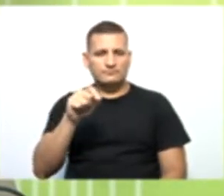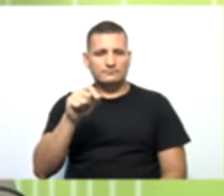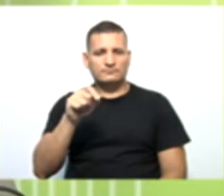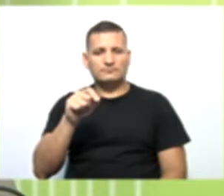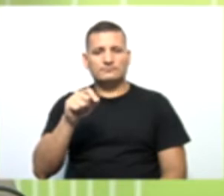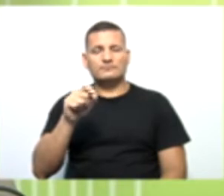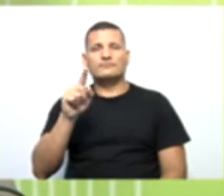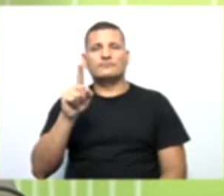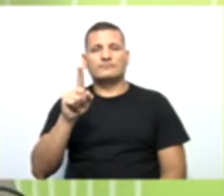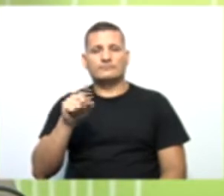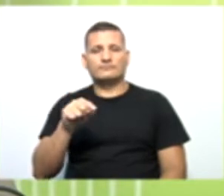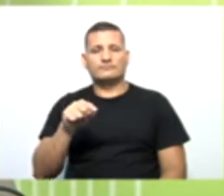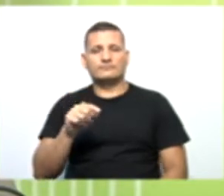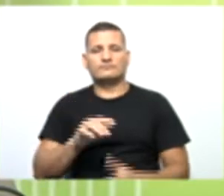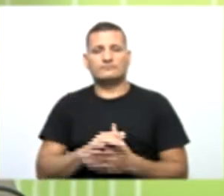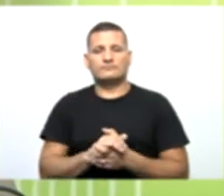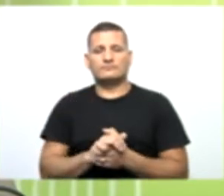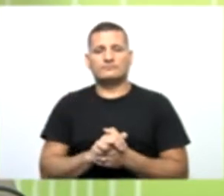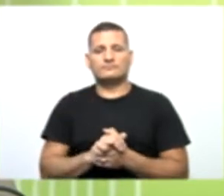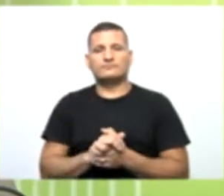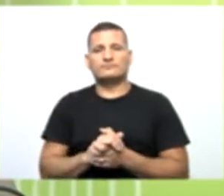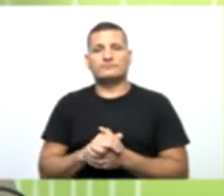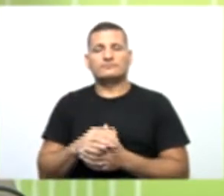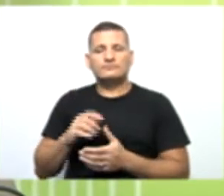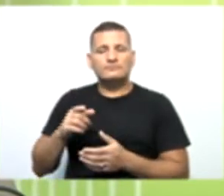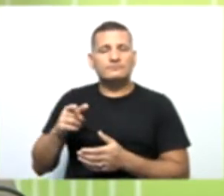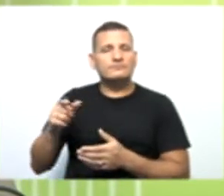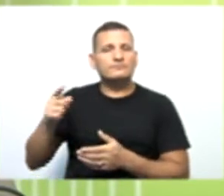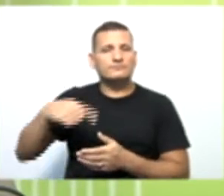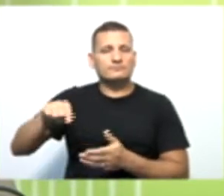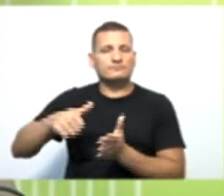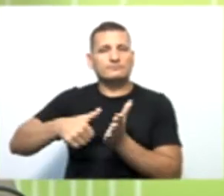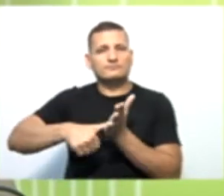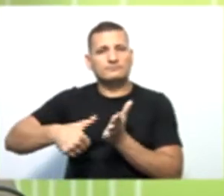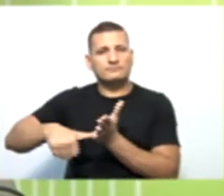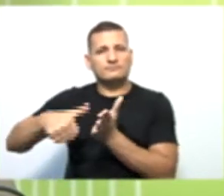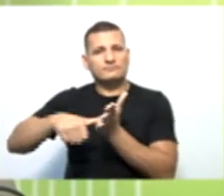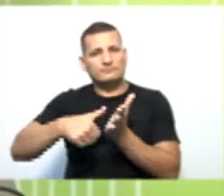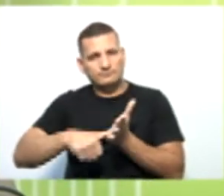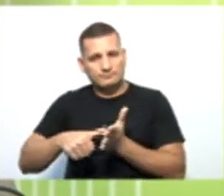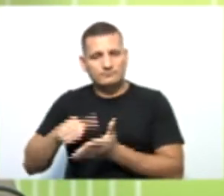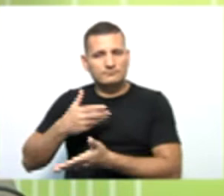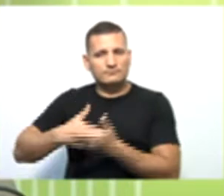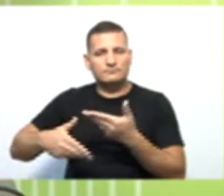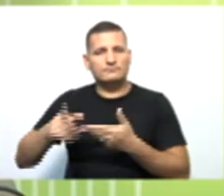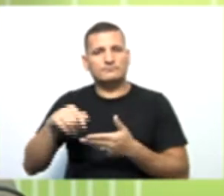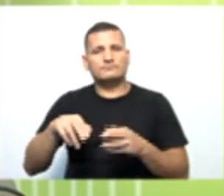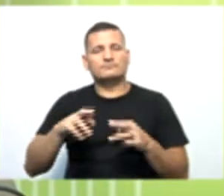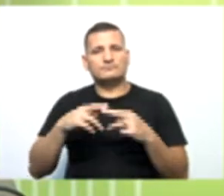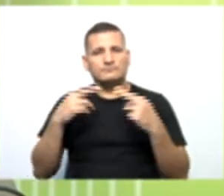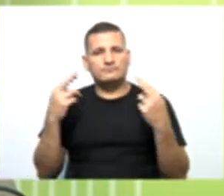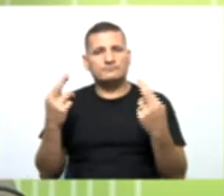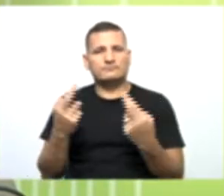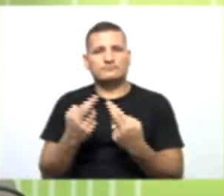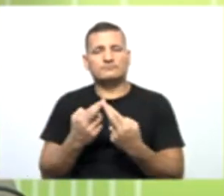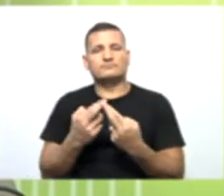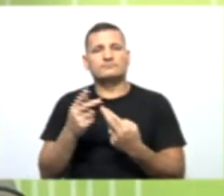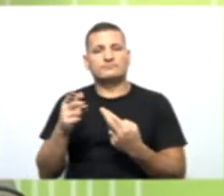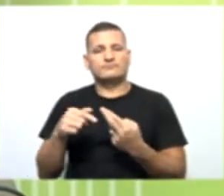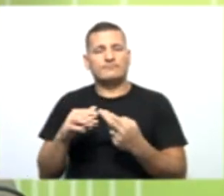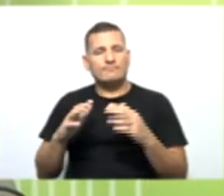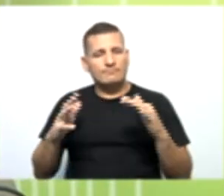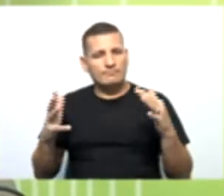aquela interação entre os cooperados, né? É aquele envolvimento, as reuniões, as assembleias.